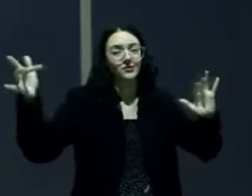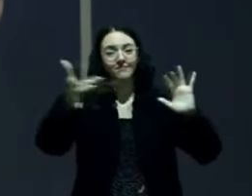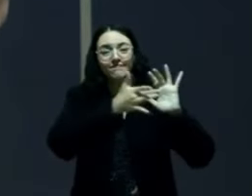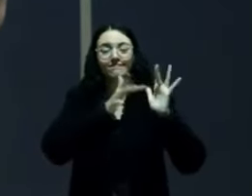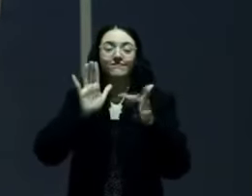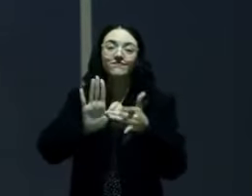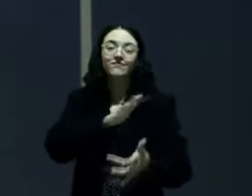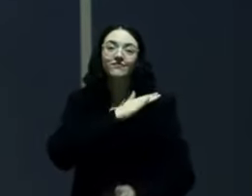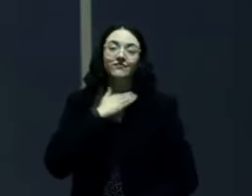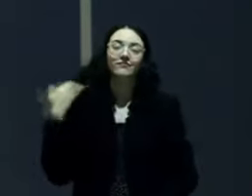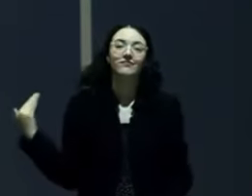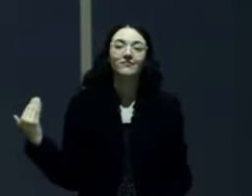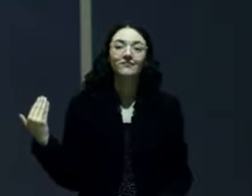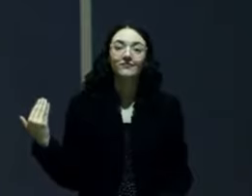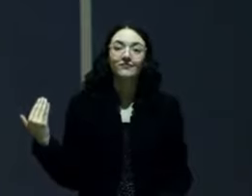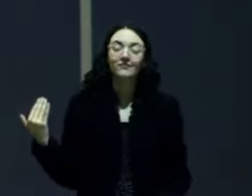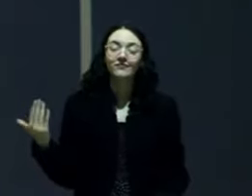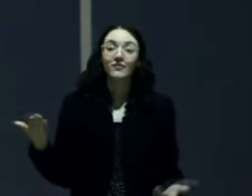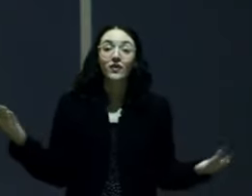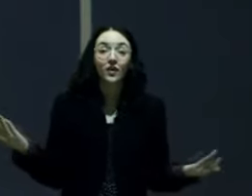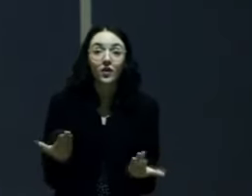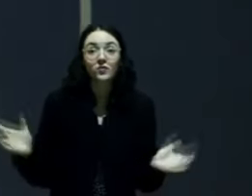Senhor. E a ceia